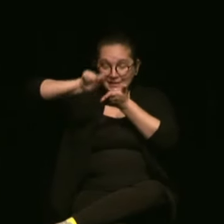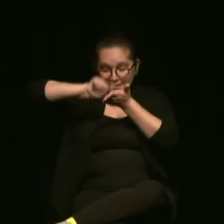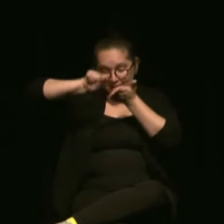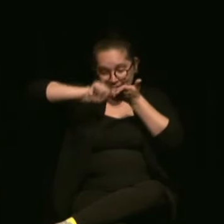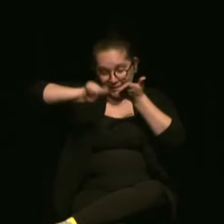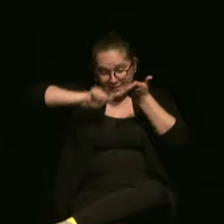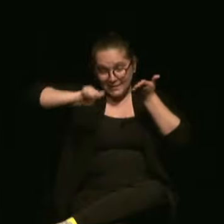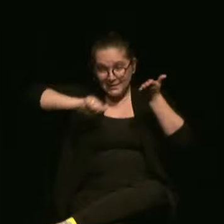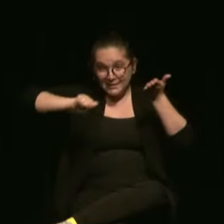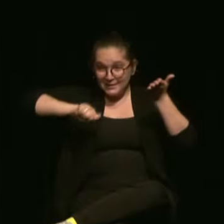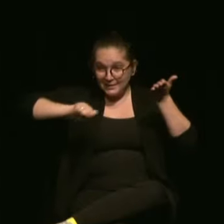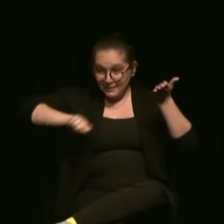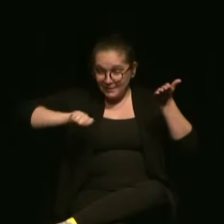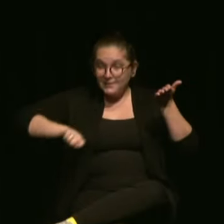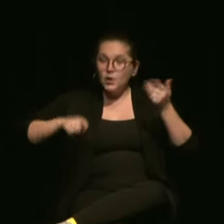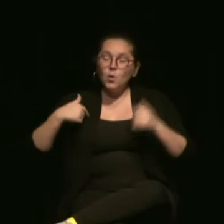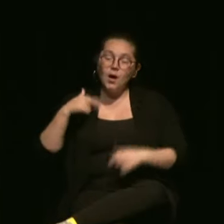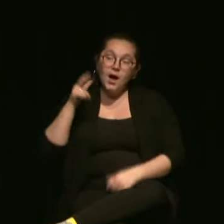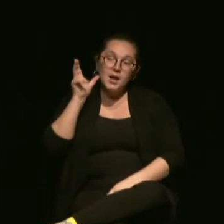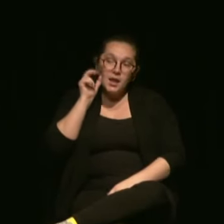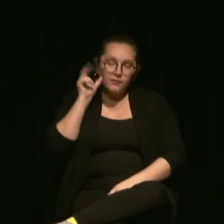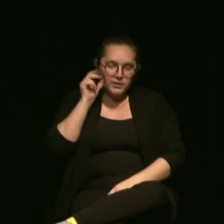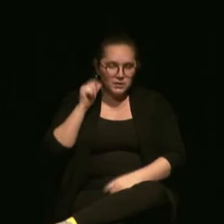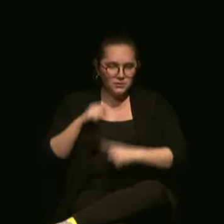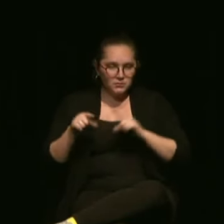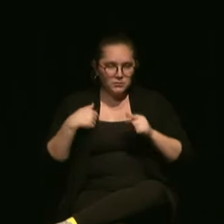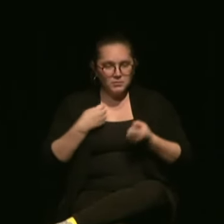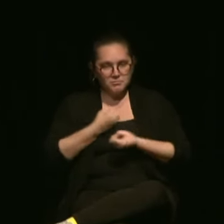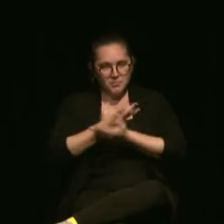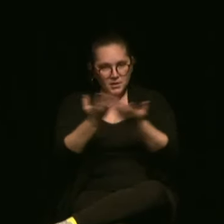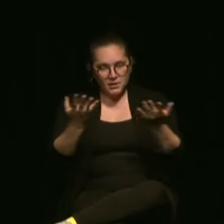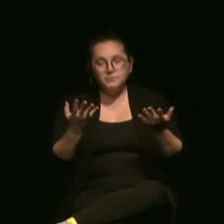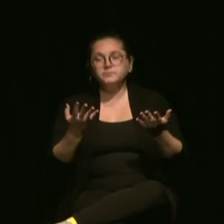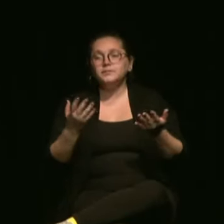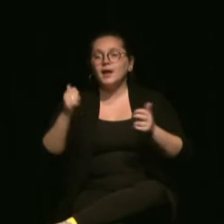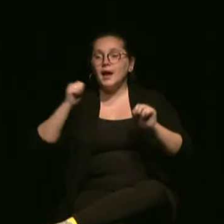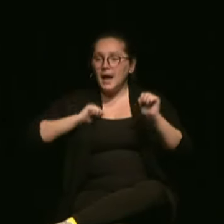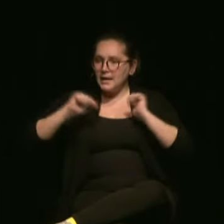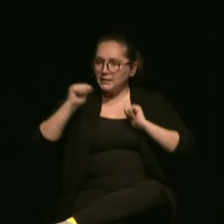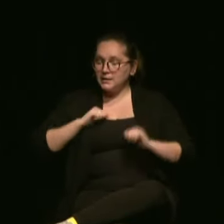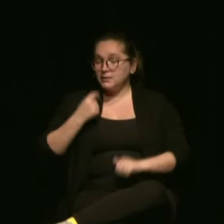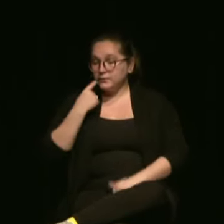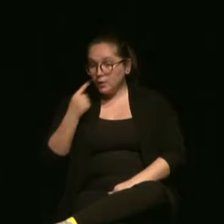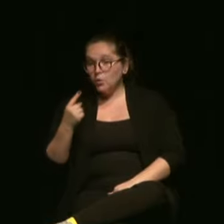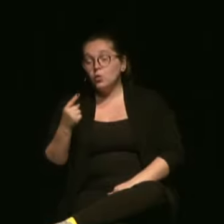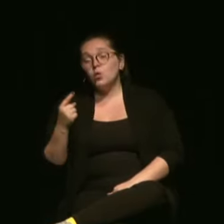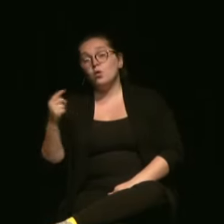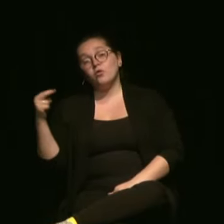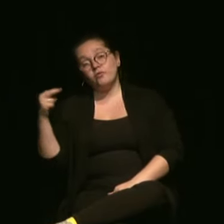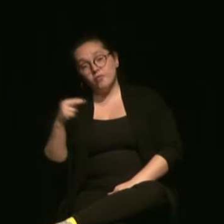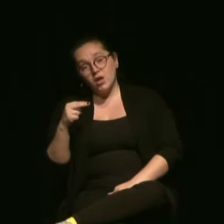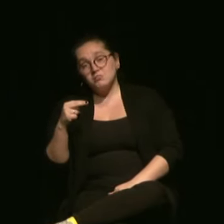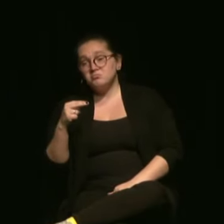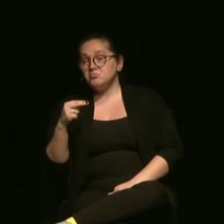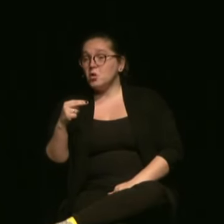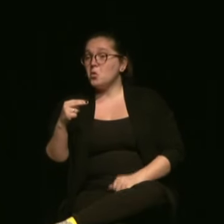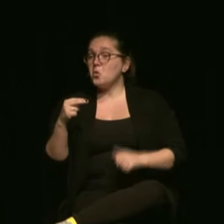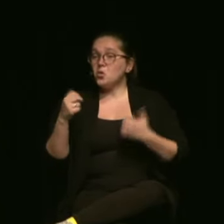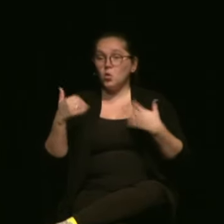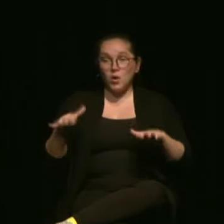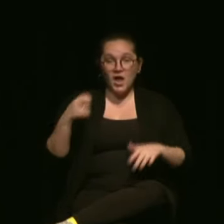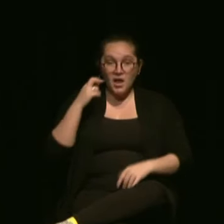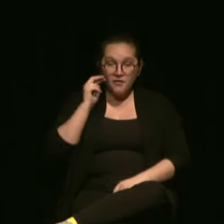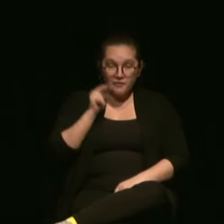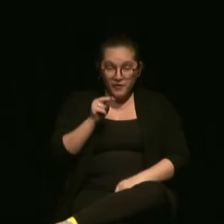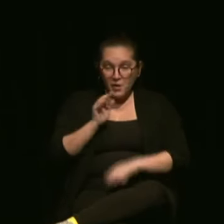a desgravação foi mandada, e aí ele dava às atrizes a opção delas verem, não verem as imagens em